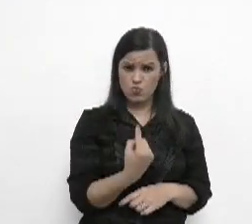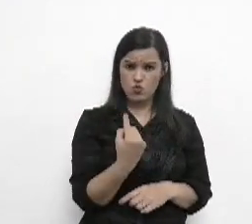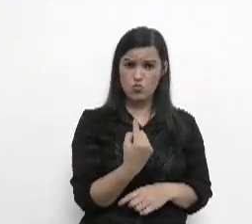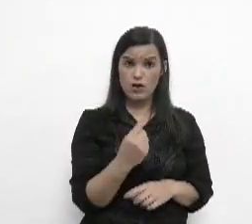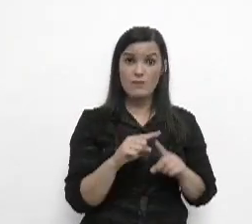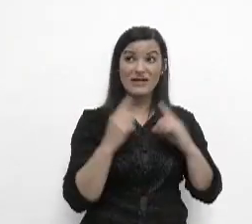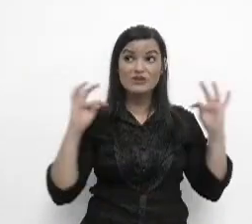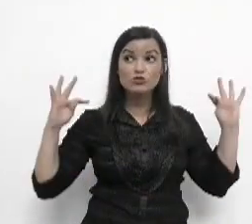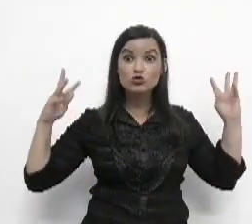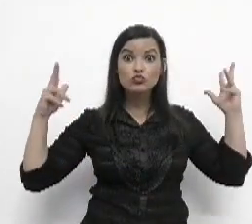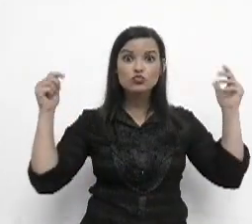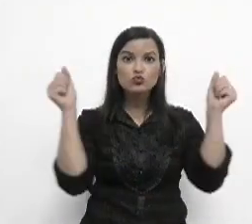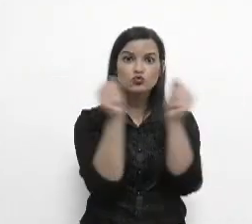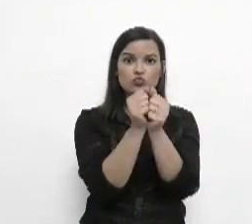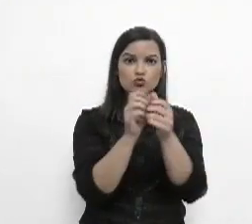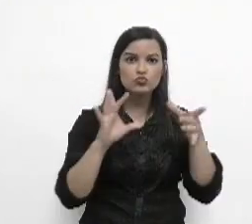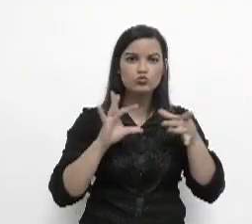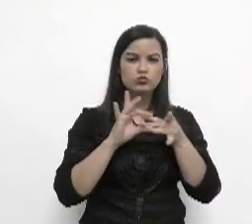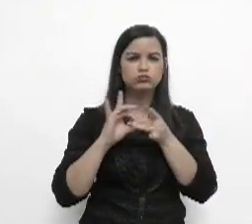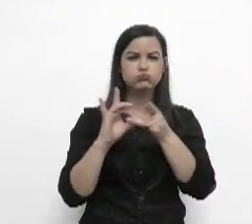fortes.